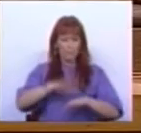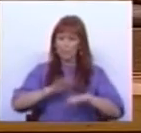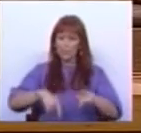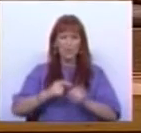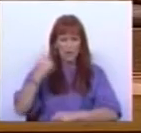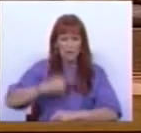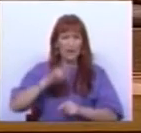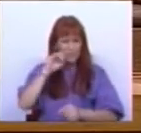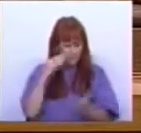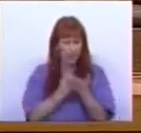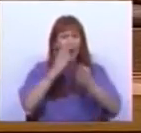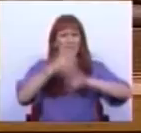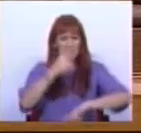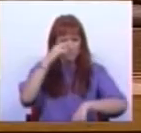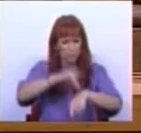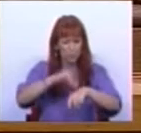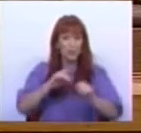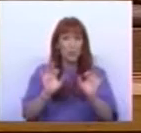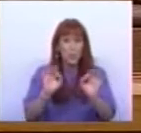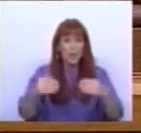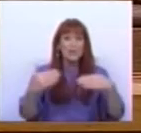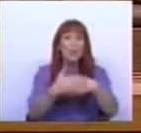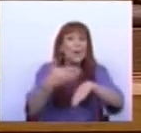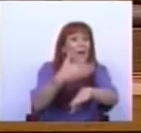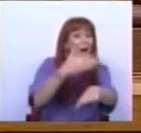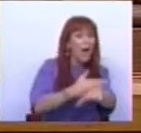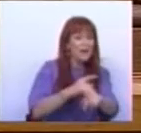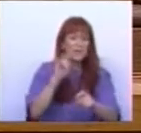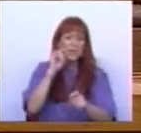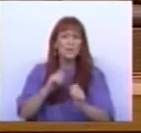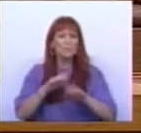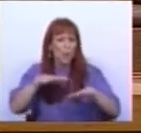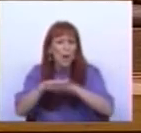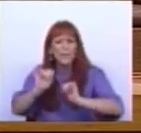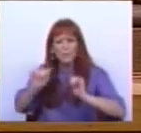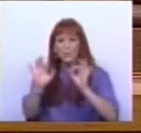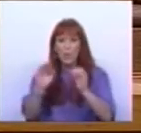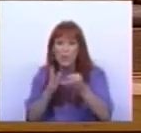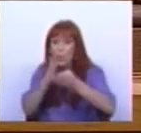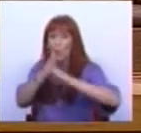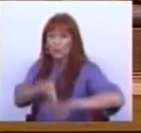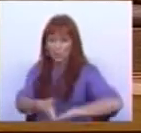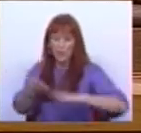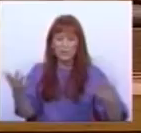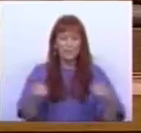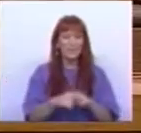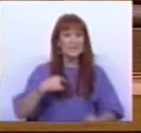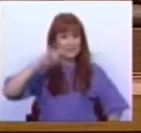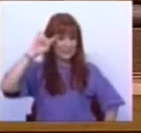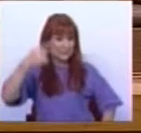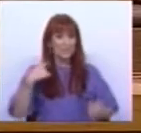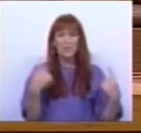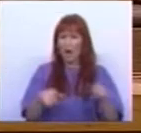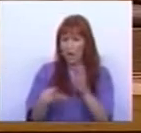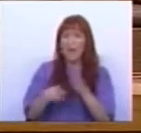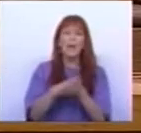relativamente ao dever de garantir o acesso dos doentes aos cuidados paliativos e de assegurar uma boa rede de cuidados continuados. Como sabemos, existe